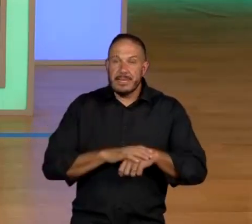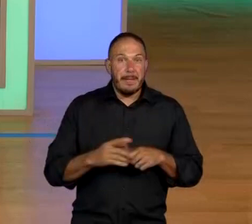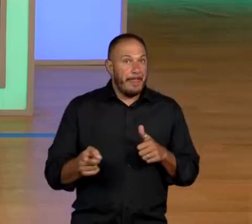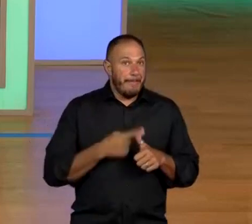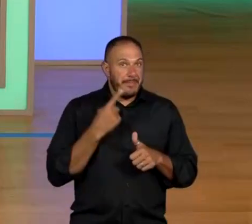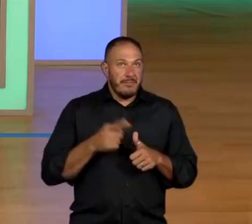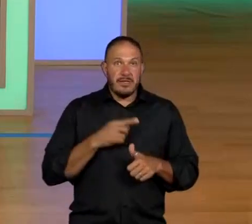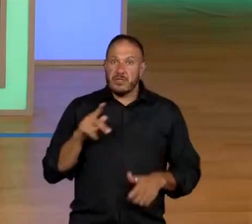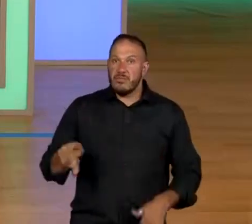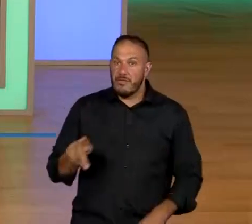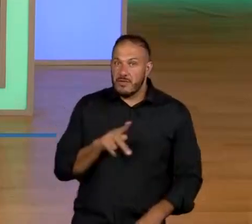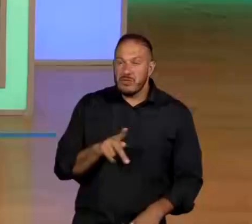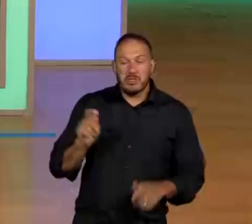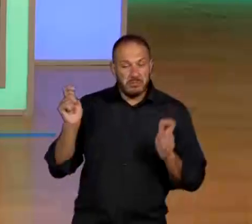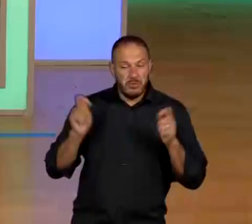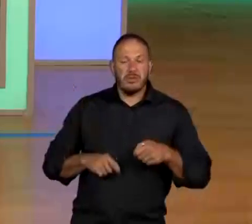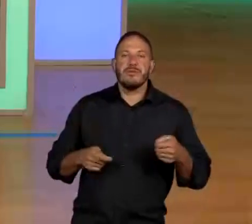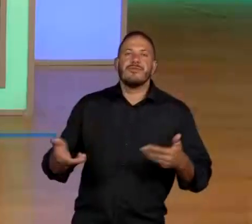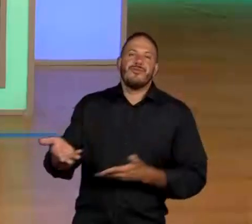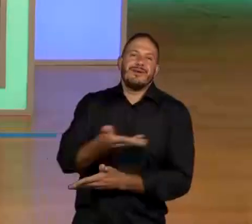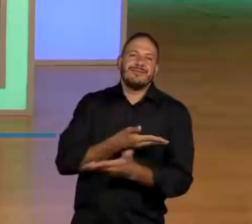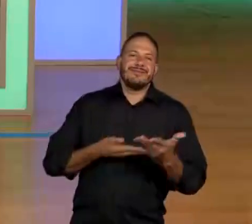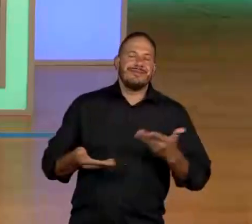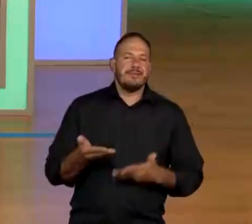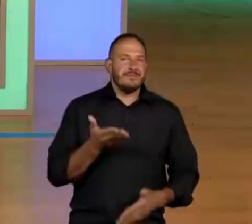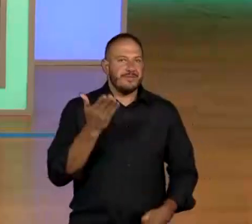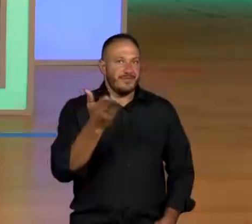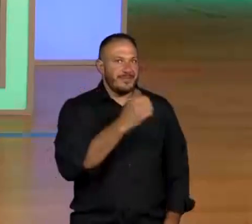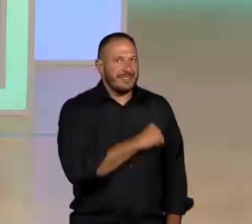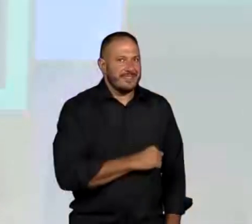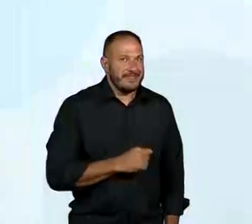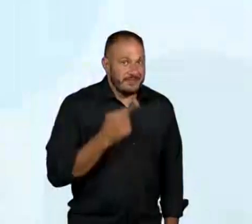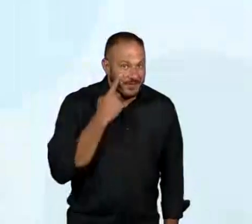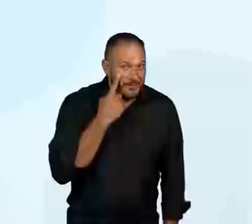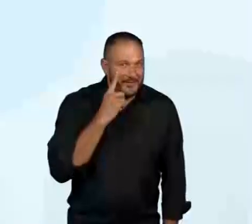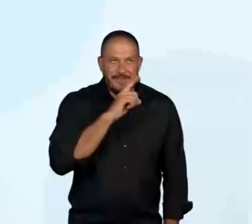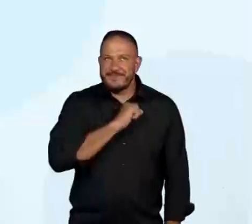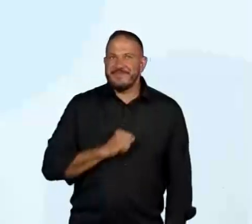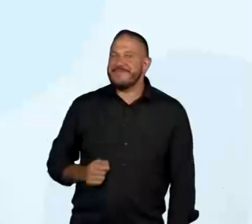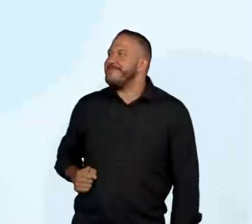professores poder compartilhar com vocês. Então, vem cá, olha só.